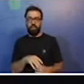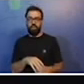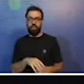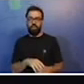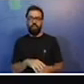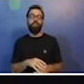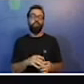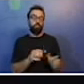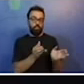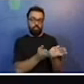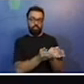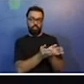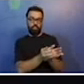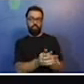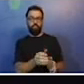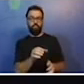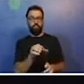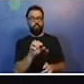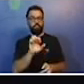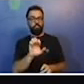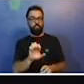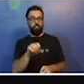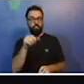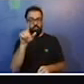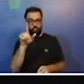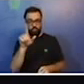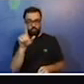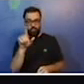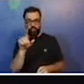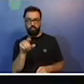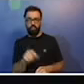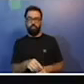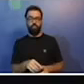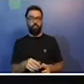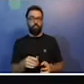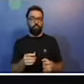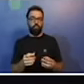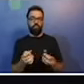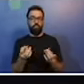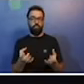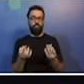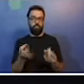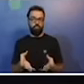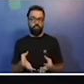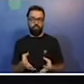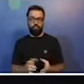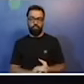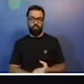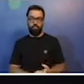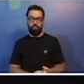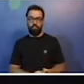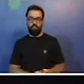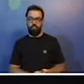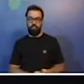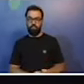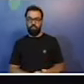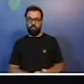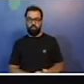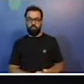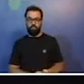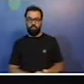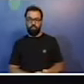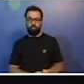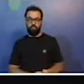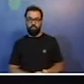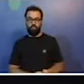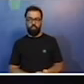barco é, ou seja, está sendo vendido. Então, um barco é vendido, um barco está sendo